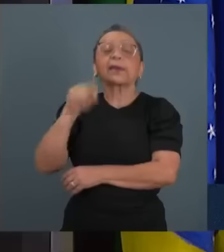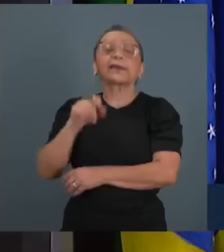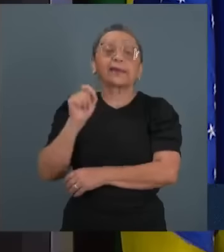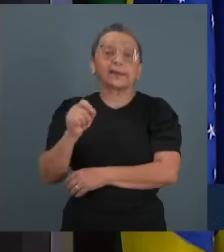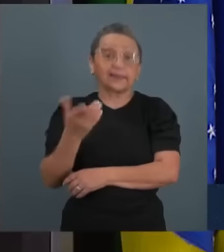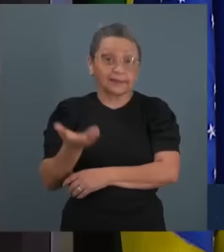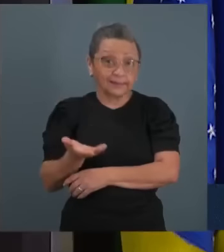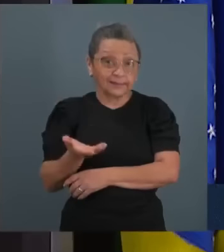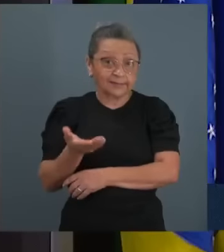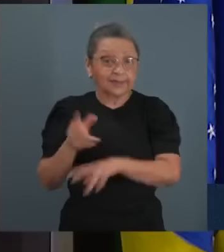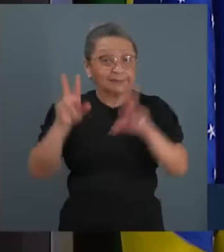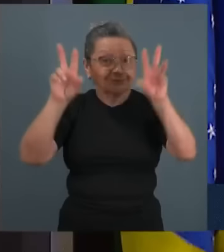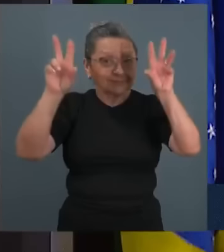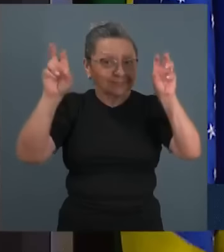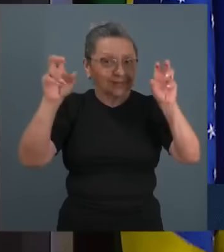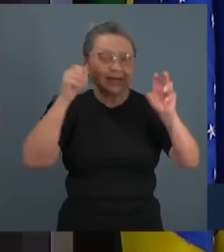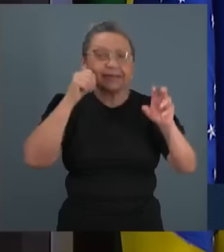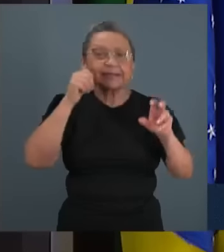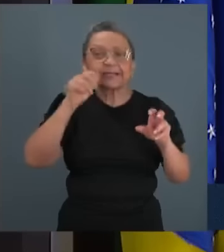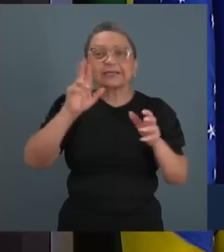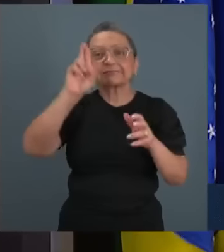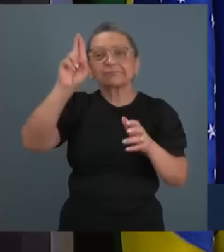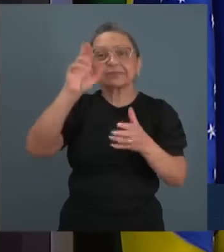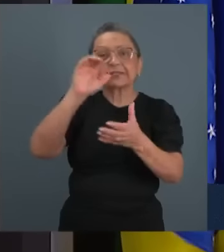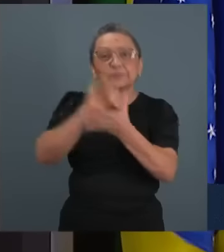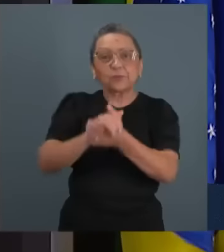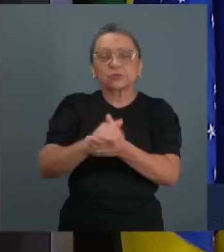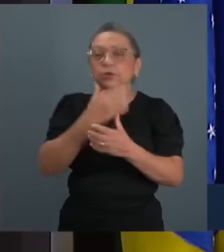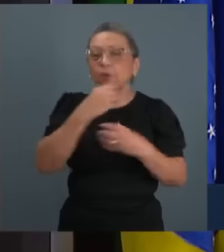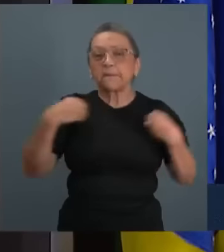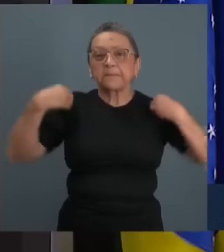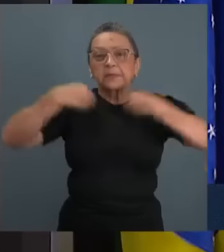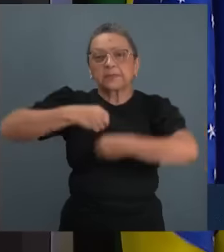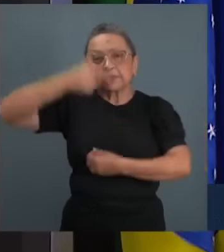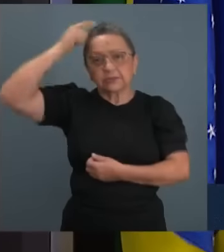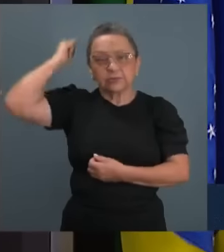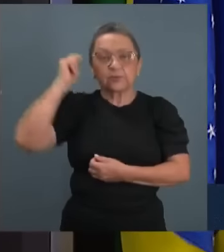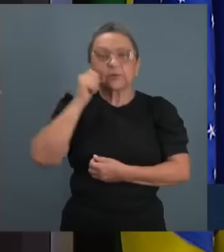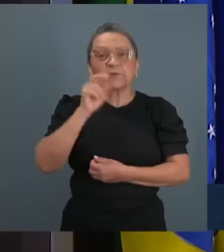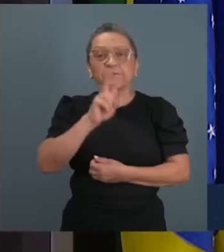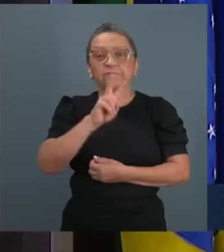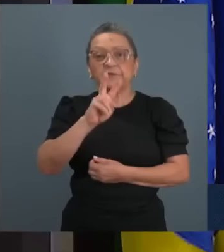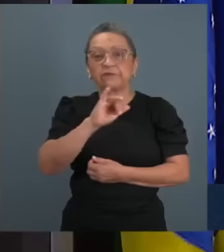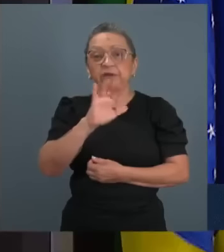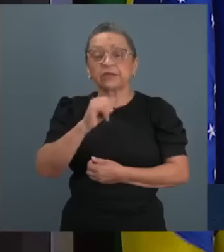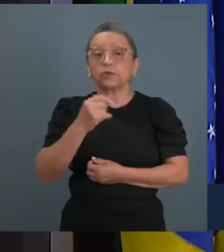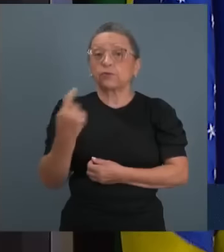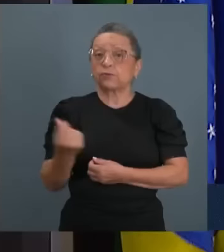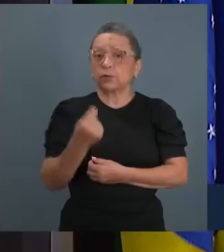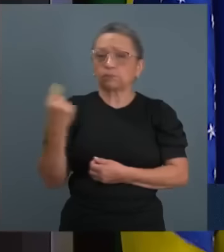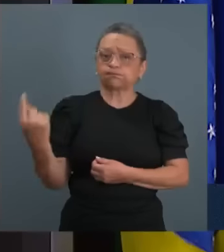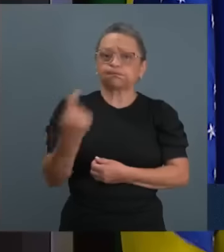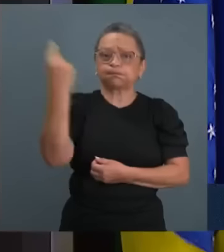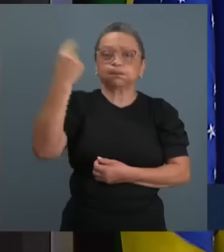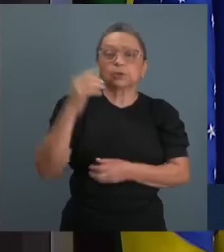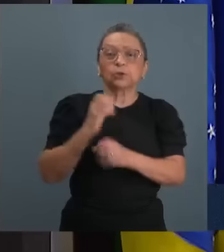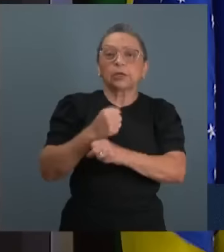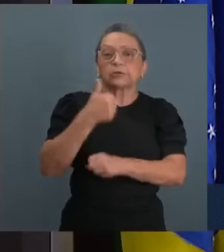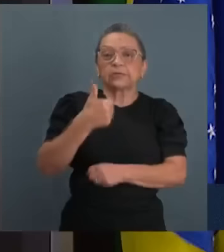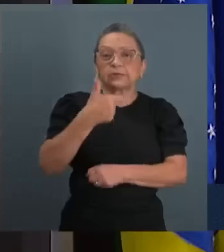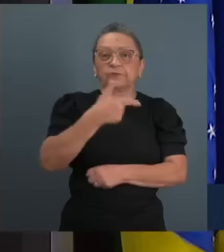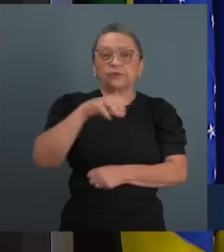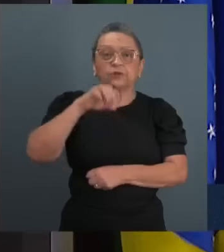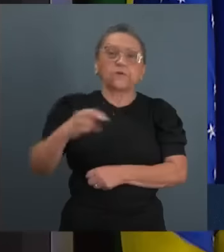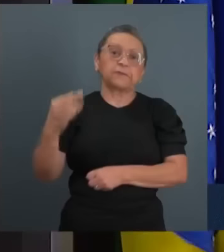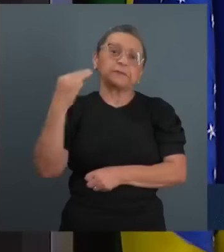justamente, entre aspas, o da esposa do ministro, Viviane Barsi de Moraes, no valor astronômico de 129 milhões